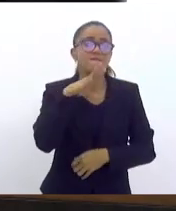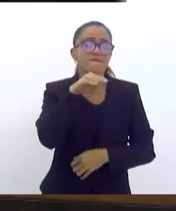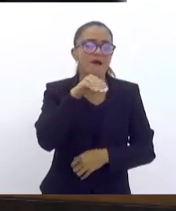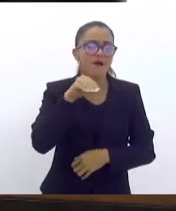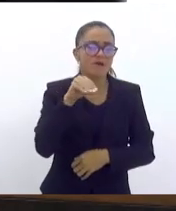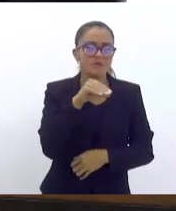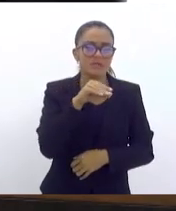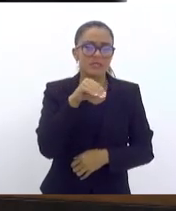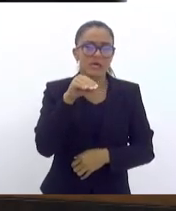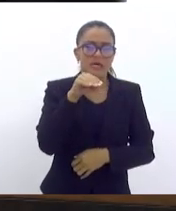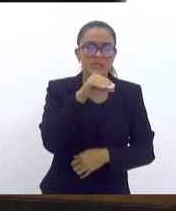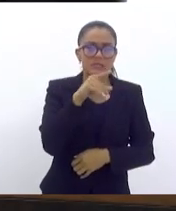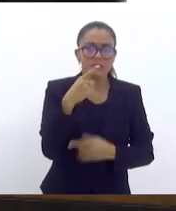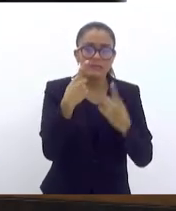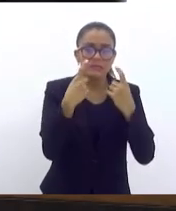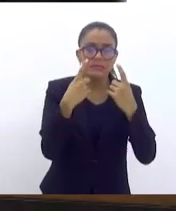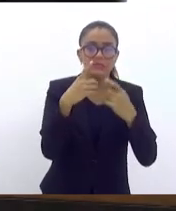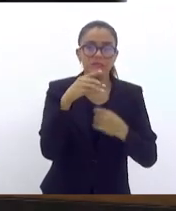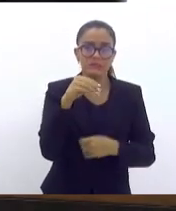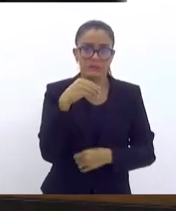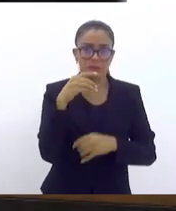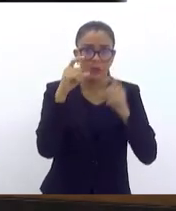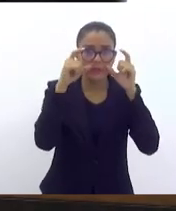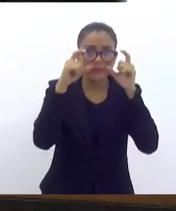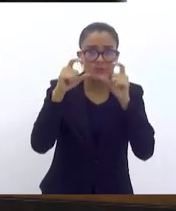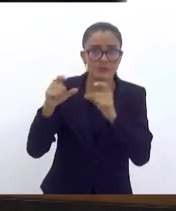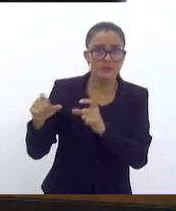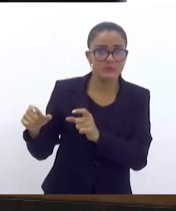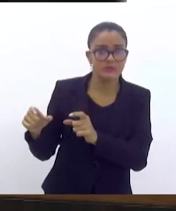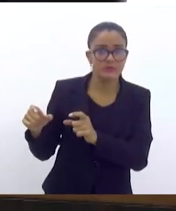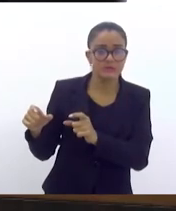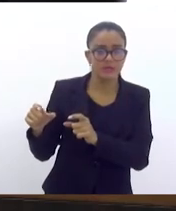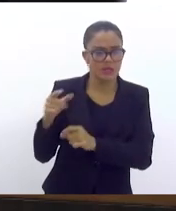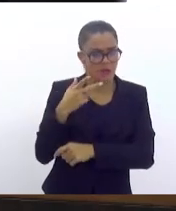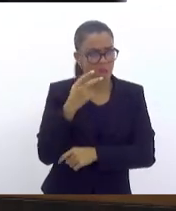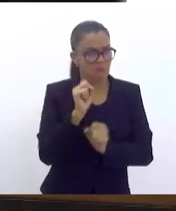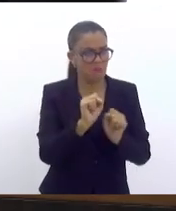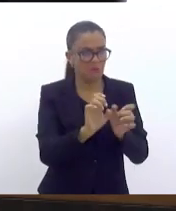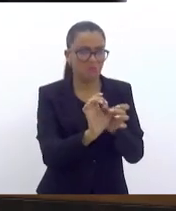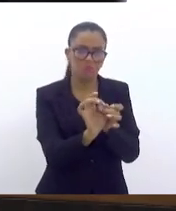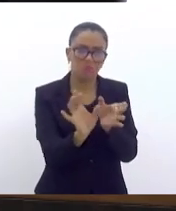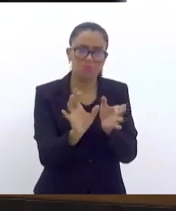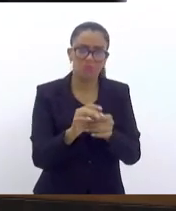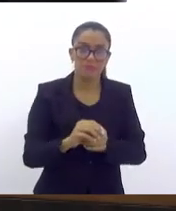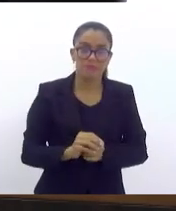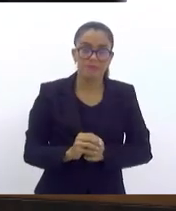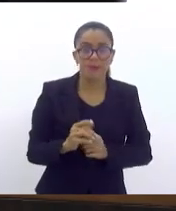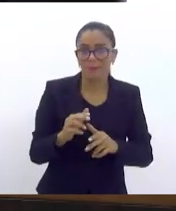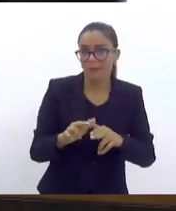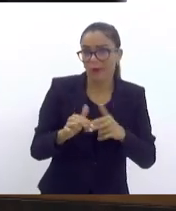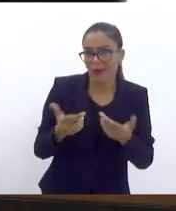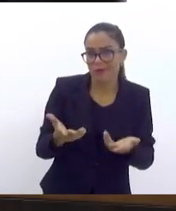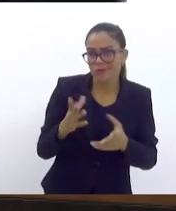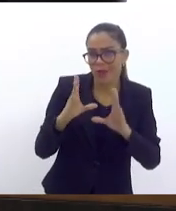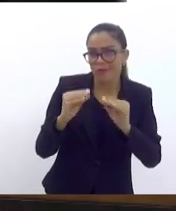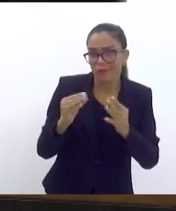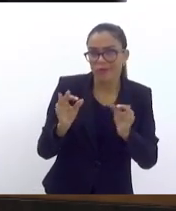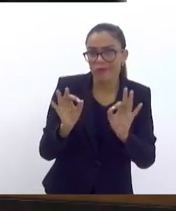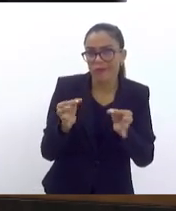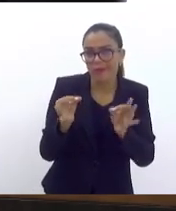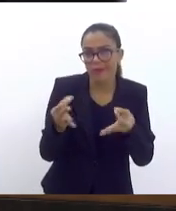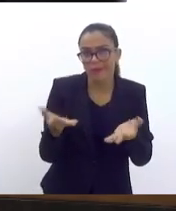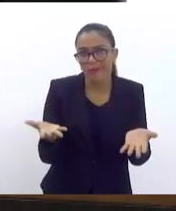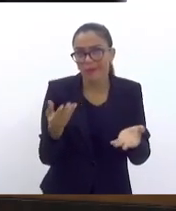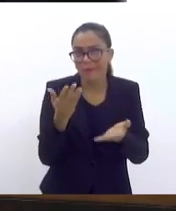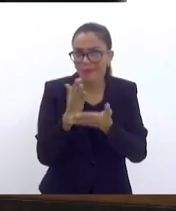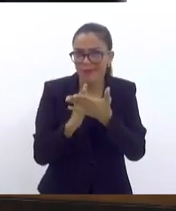falou eu posso tirar meu óculos eu a vontade até mesmo porque já é a noite né você